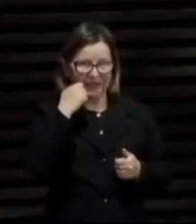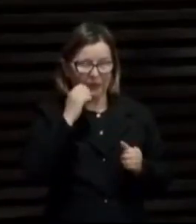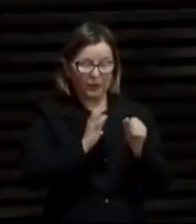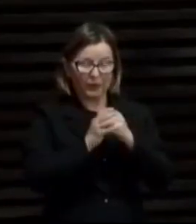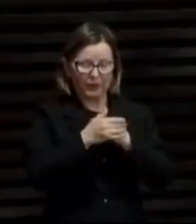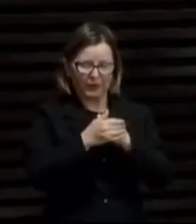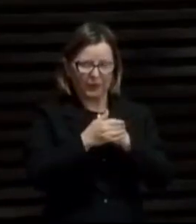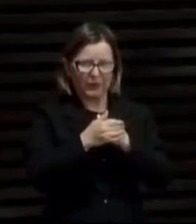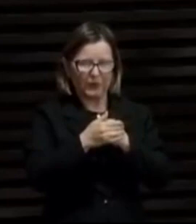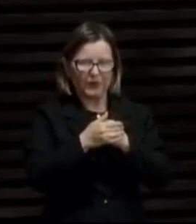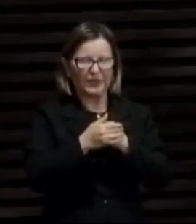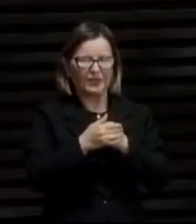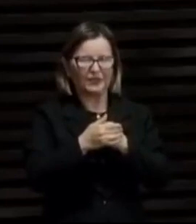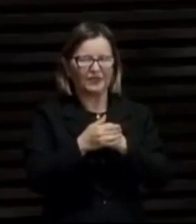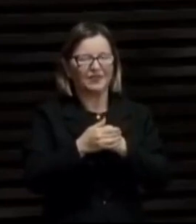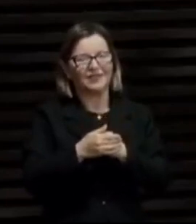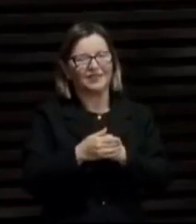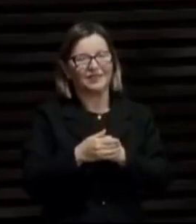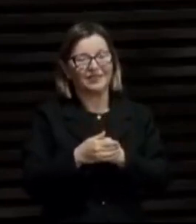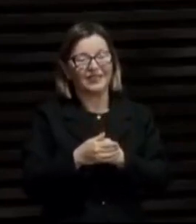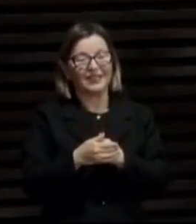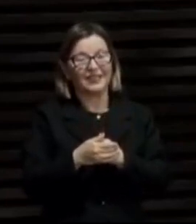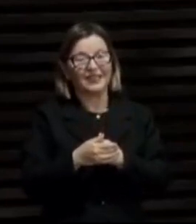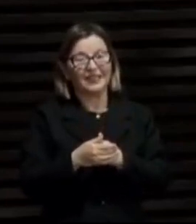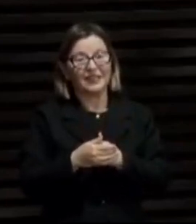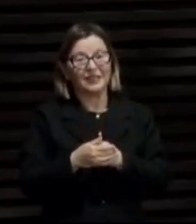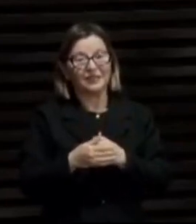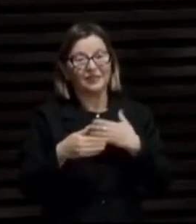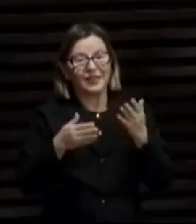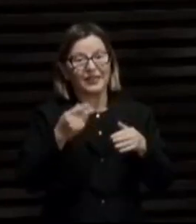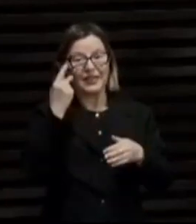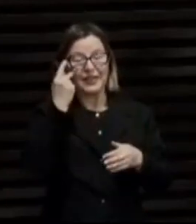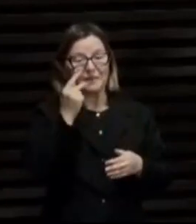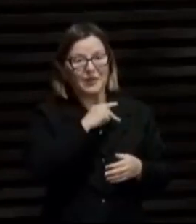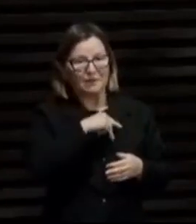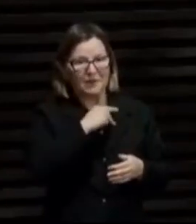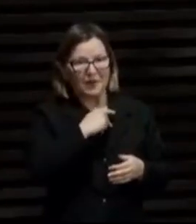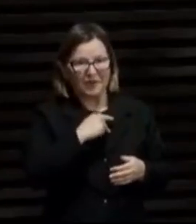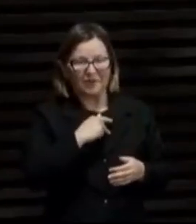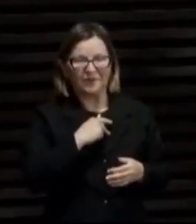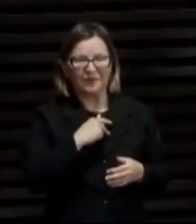Paulo. E em Efésios 1, 9 e 10, convido você para ler também.